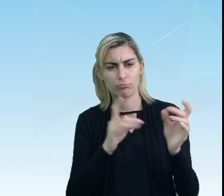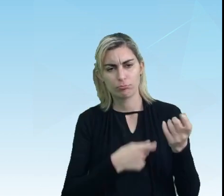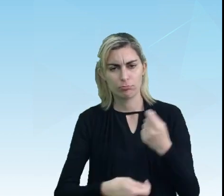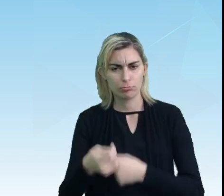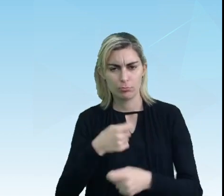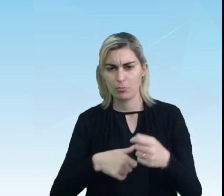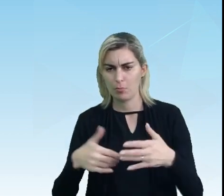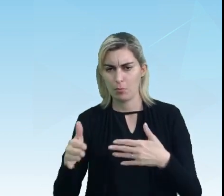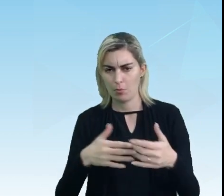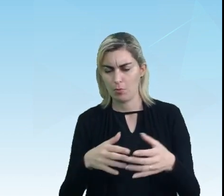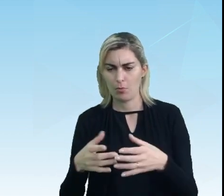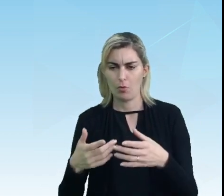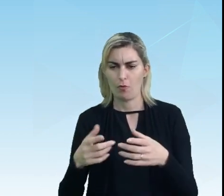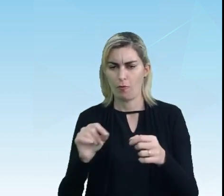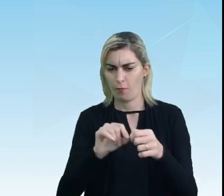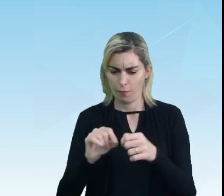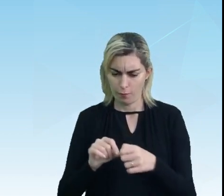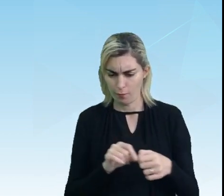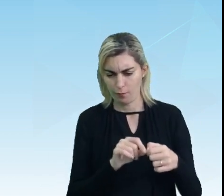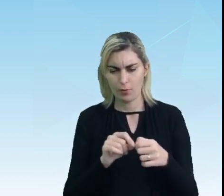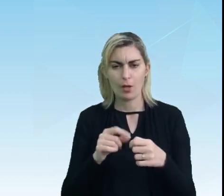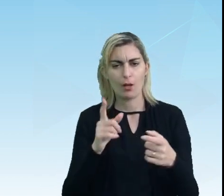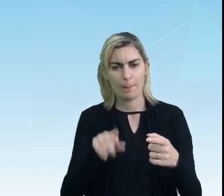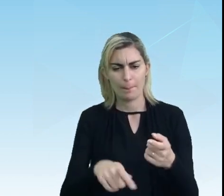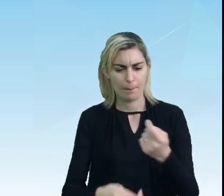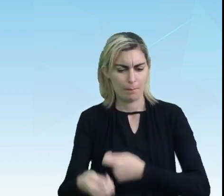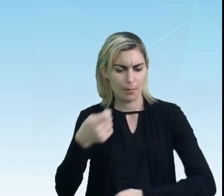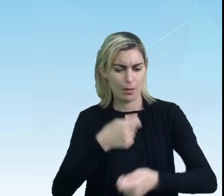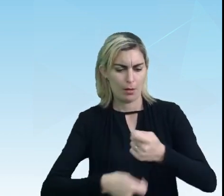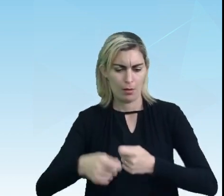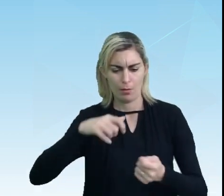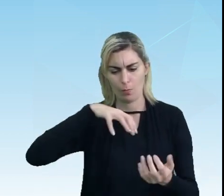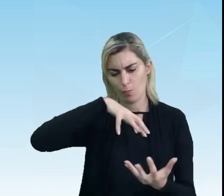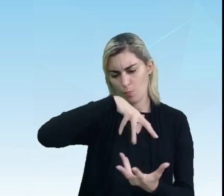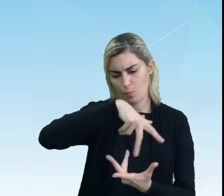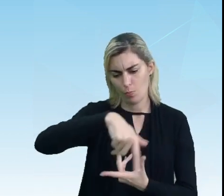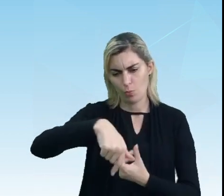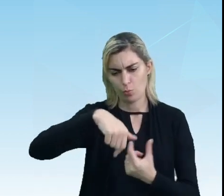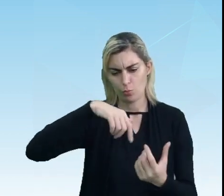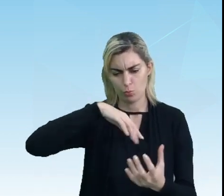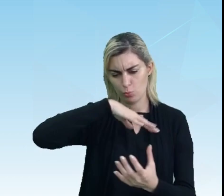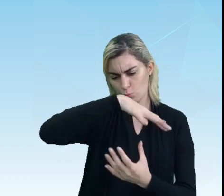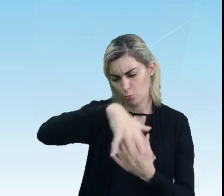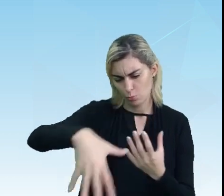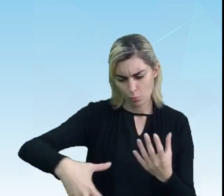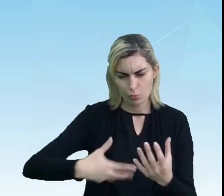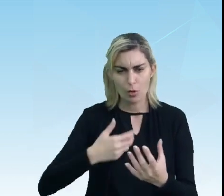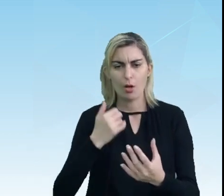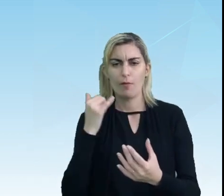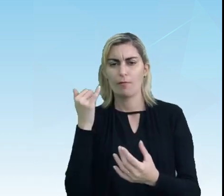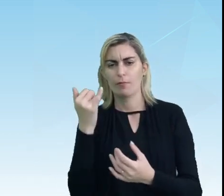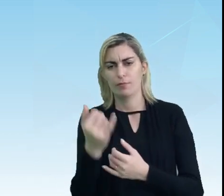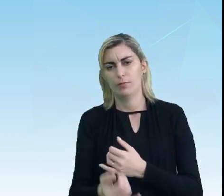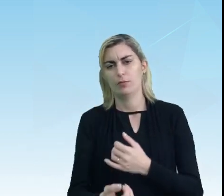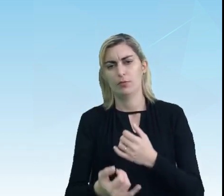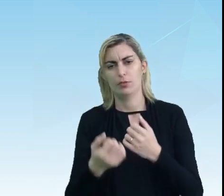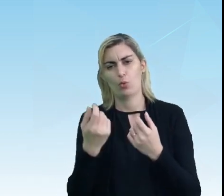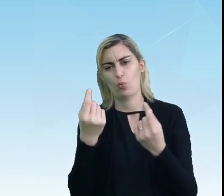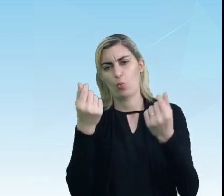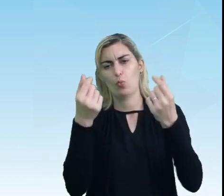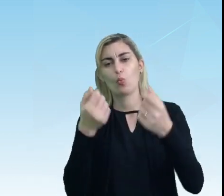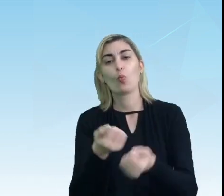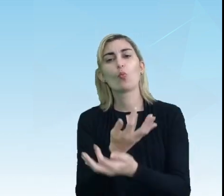qualquer coletividade de produtores, não, gente. É um mercado mundial, um mercado global, é que vai dizer os